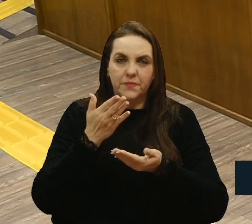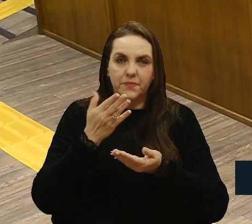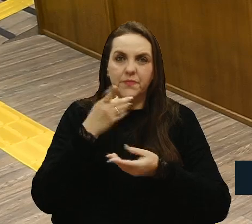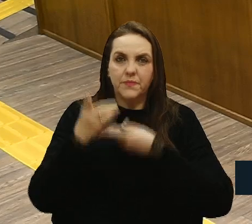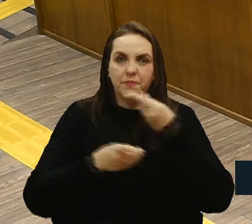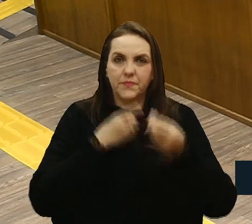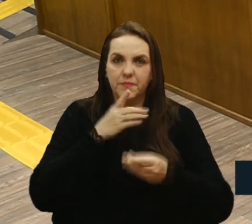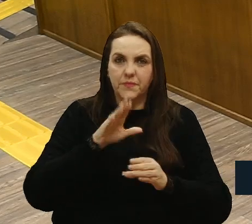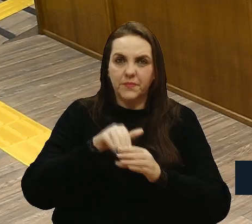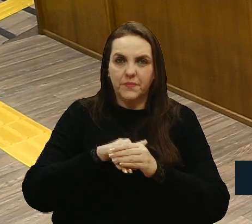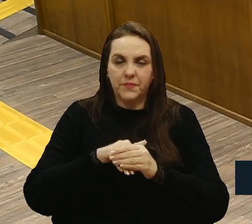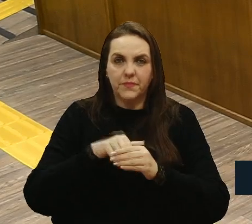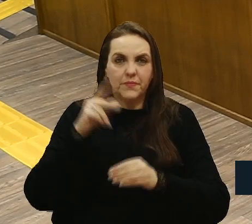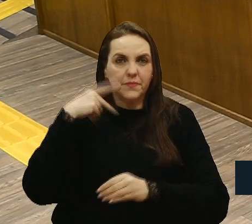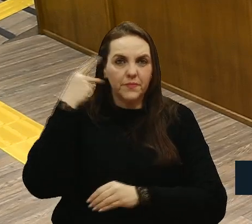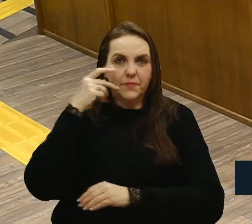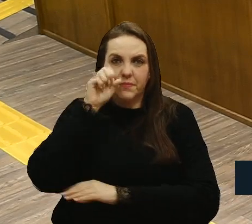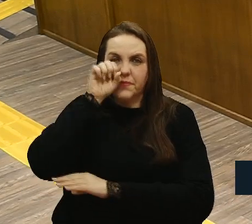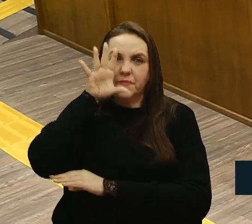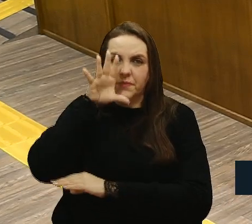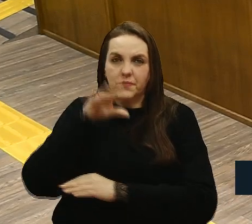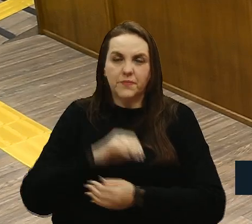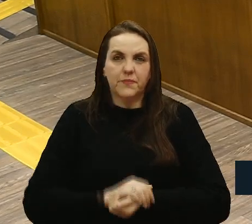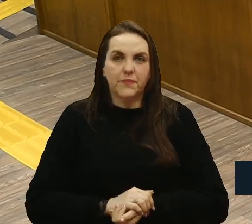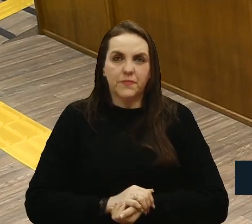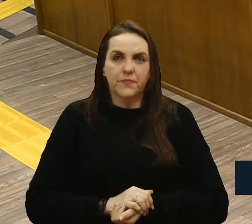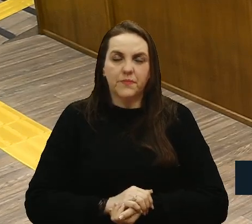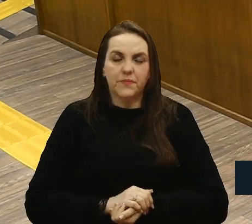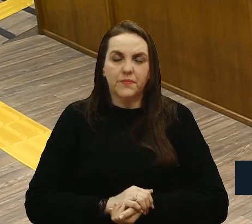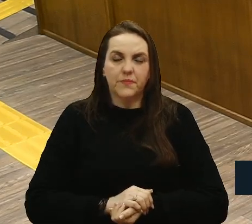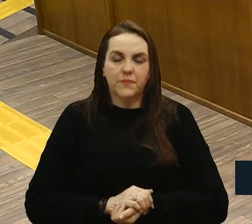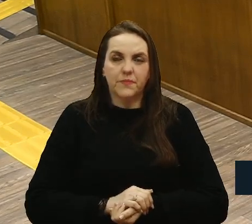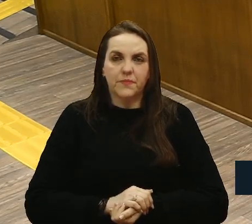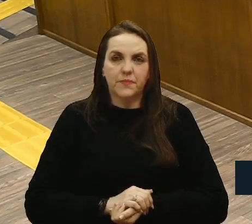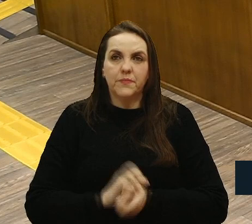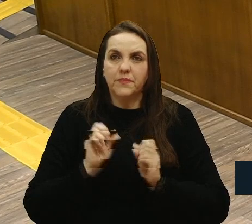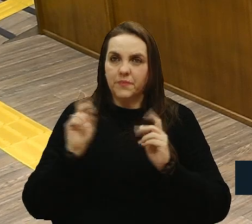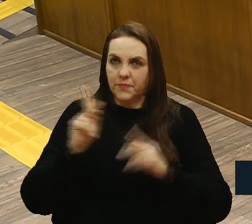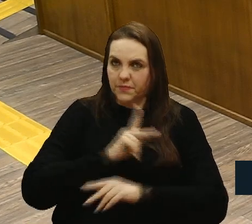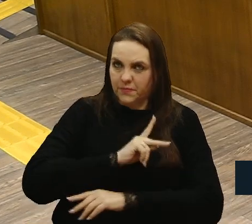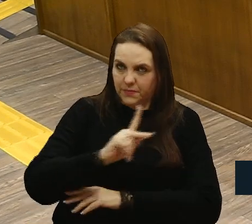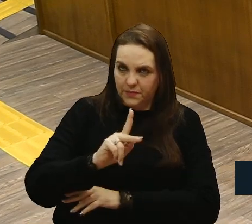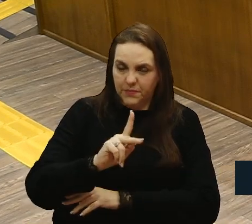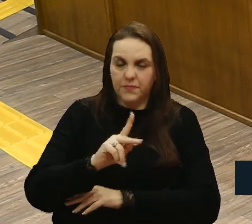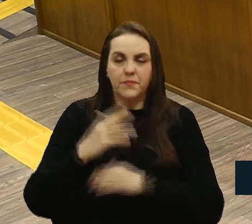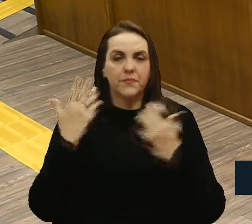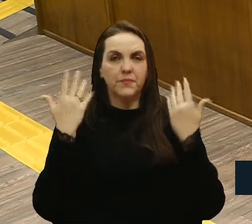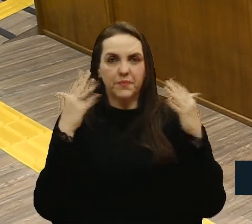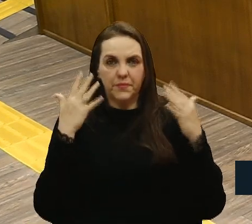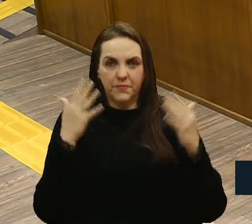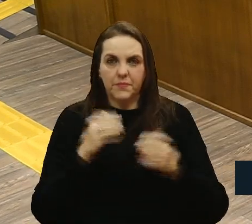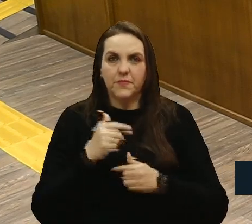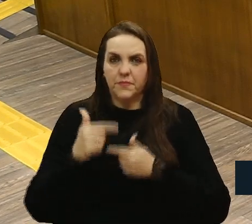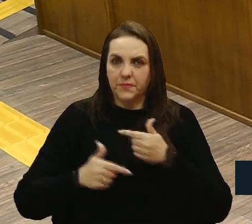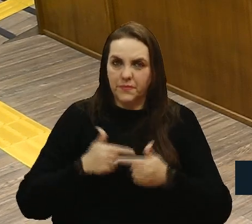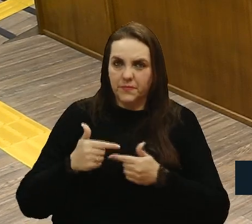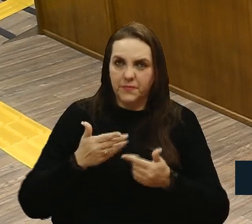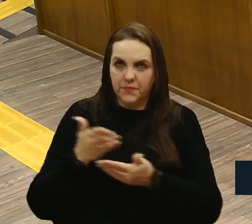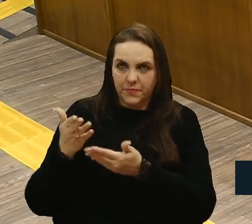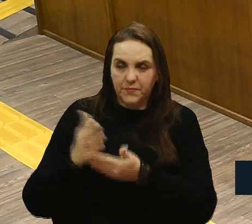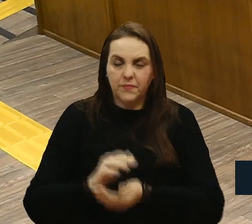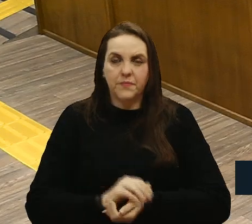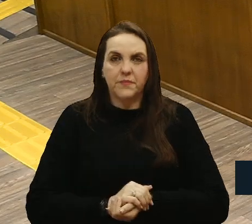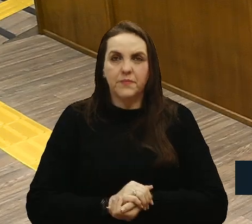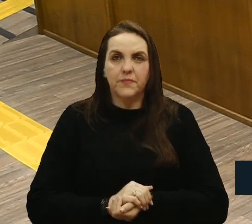Eu voto vereador Fiuza. Pois não, senhora presidente, parabéns pela condução dos trabalhos à